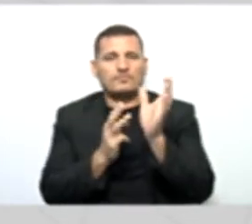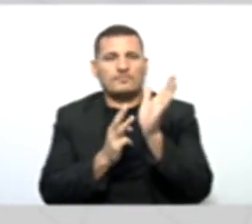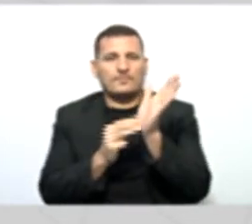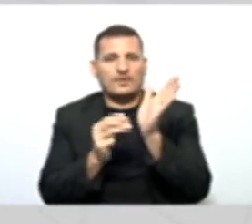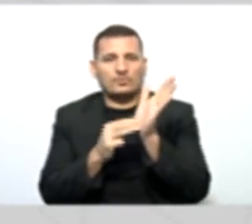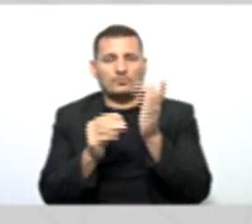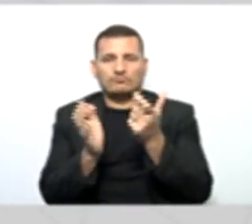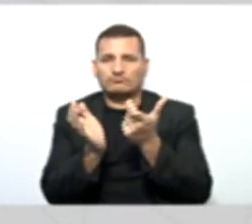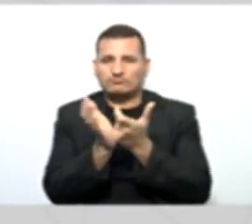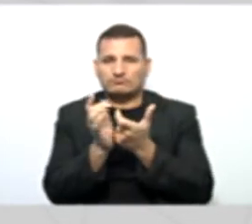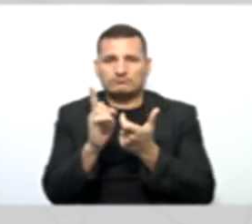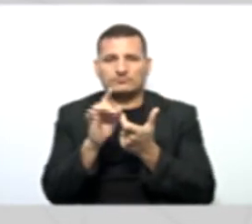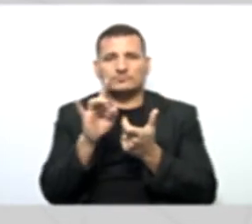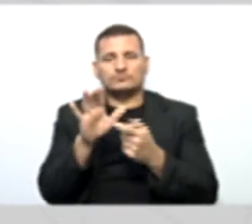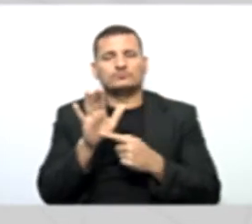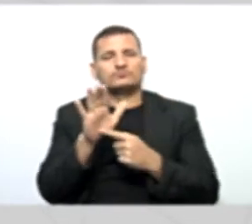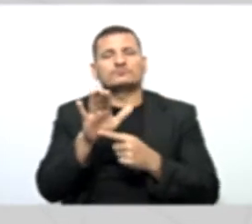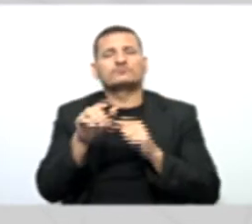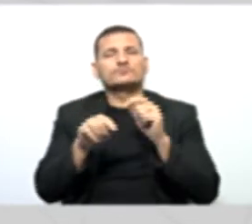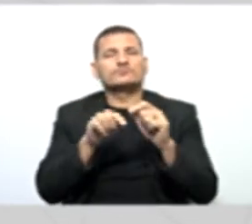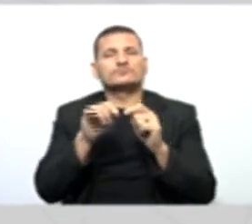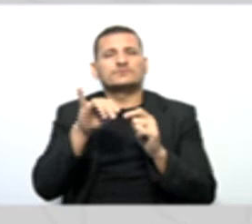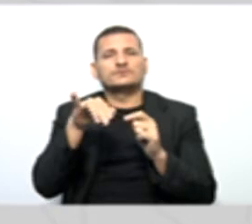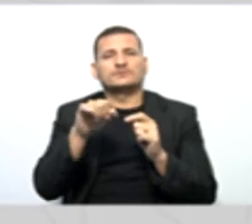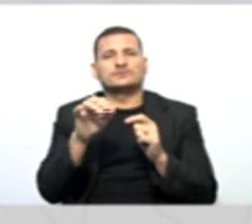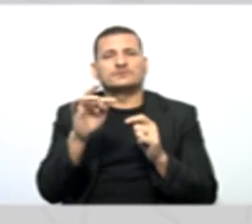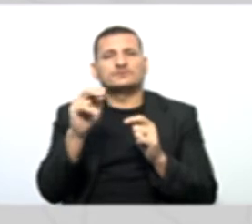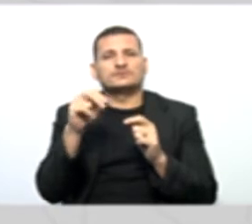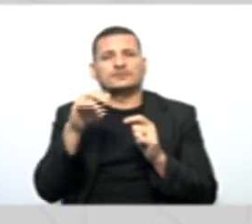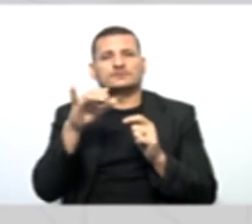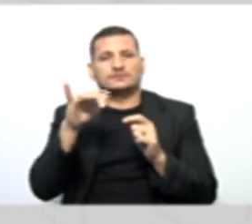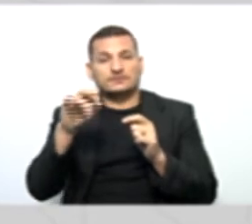de demonstração do que é instanciar um objeto.